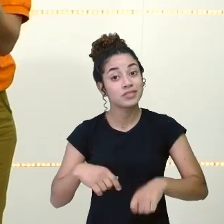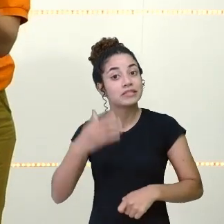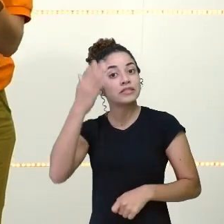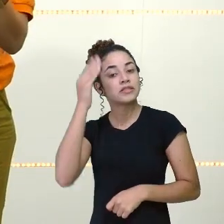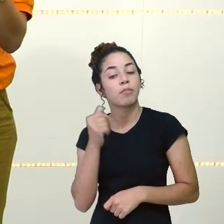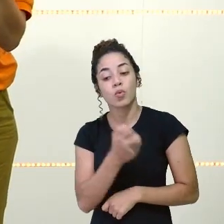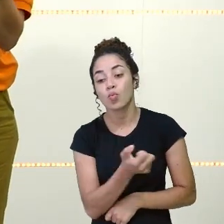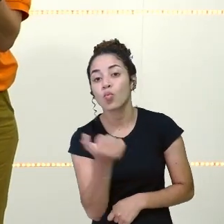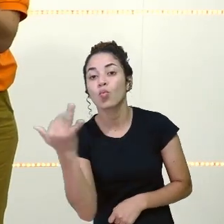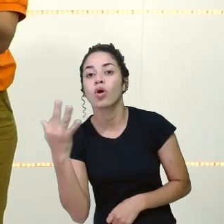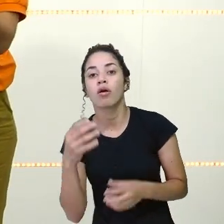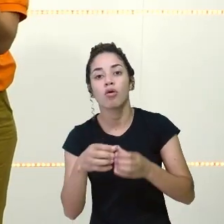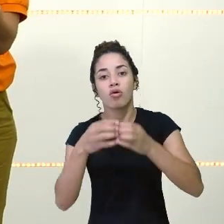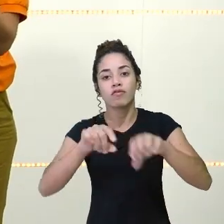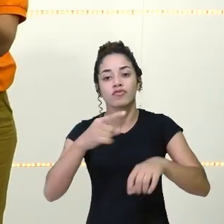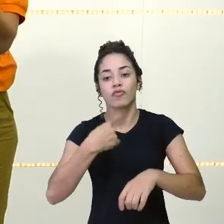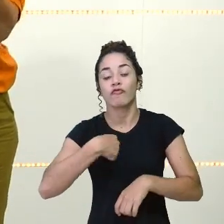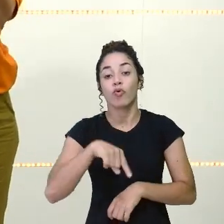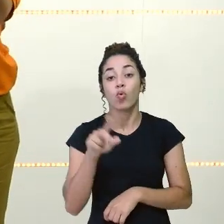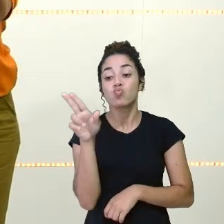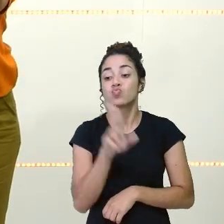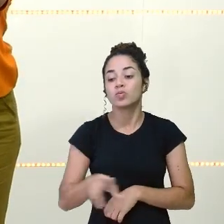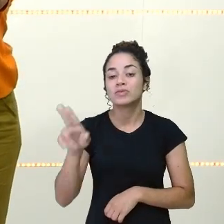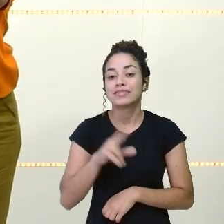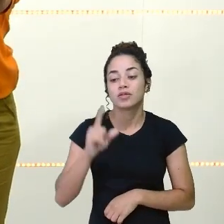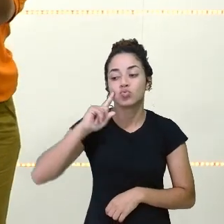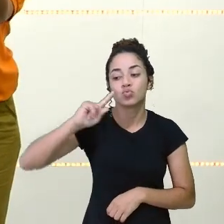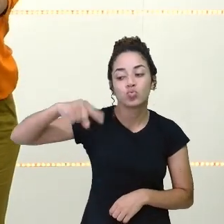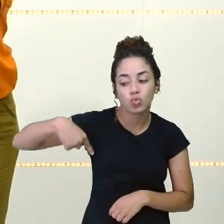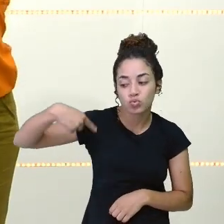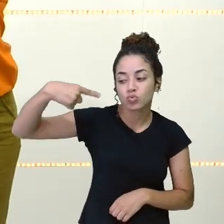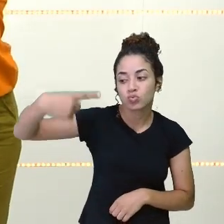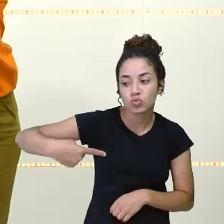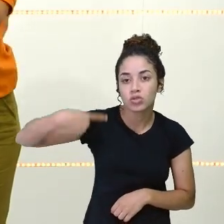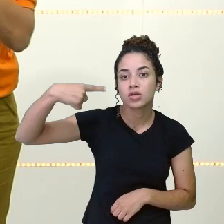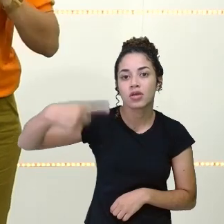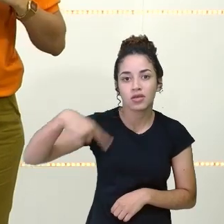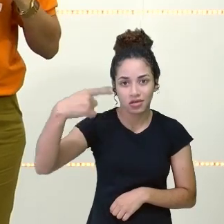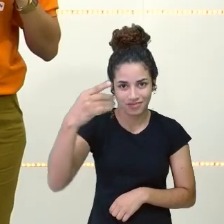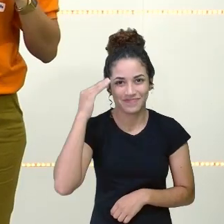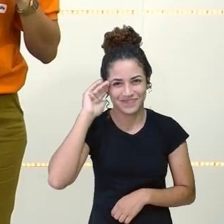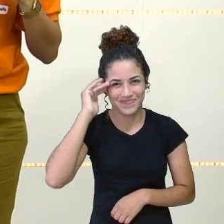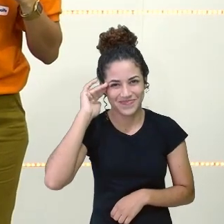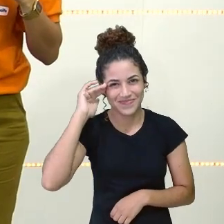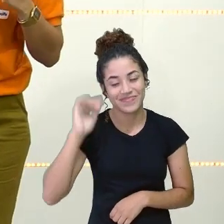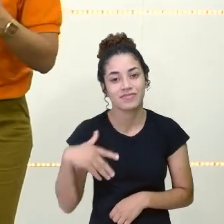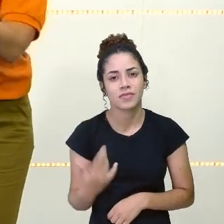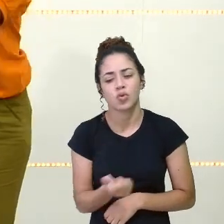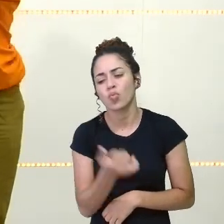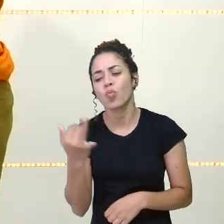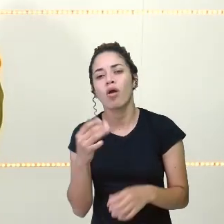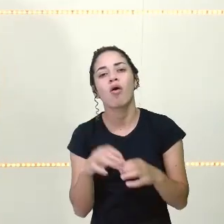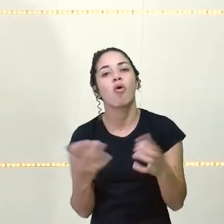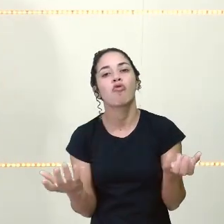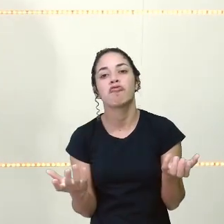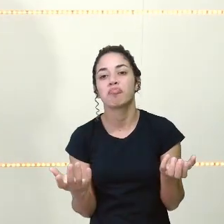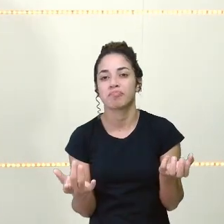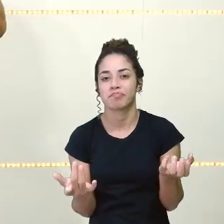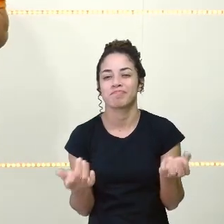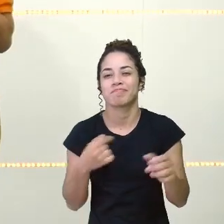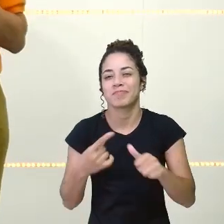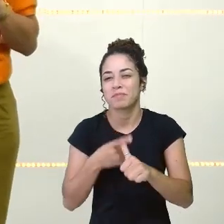saber quantos ovos eu vou utilizar por dia. Cada dia desse eu utilizo quantos ovos. Então, eu vou para a